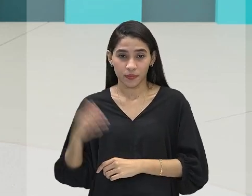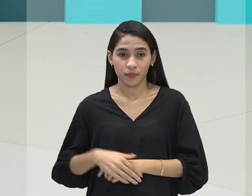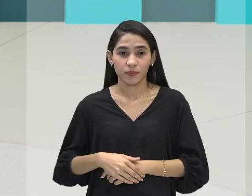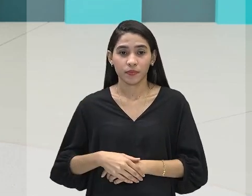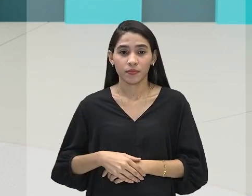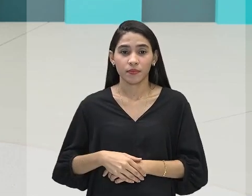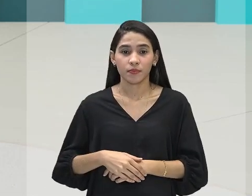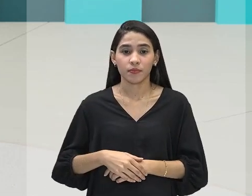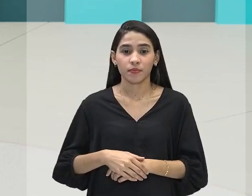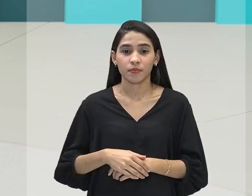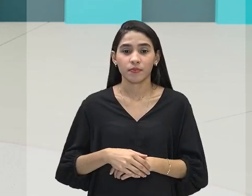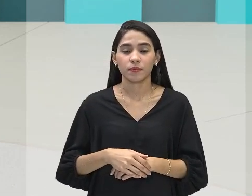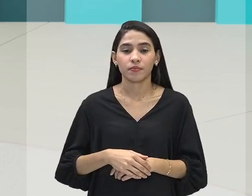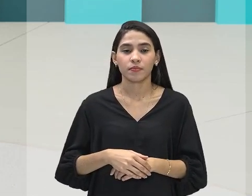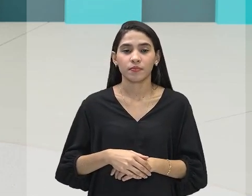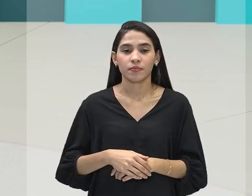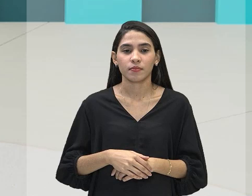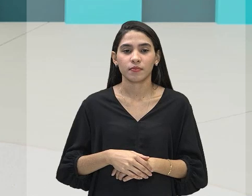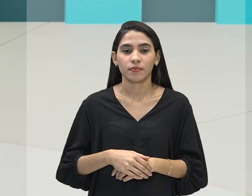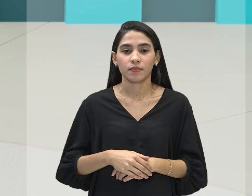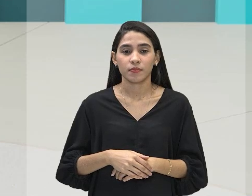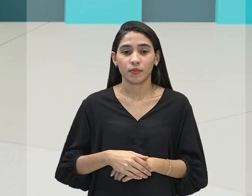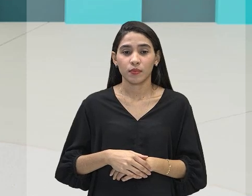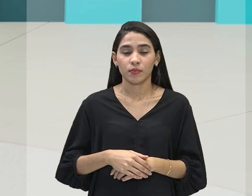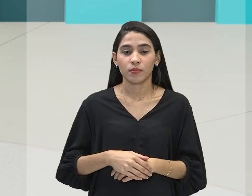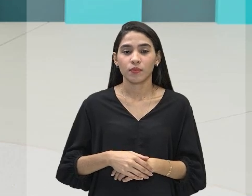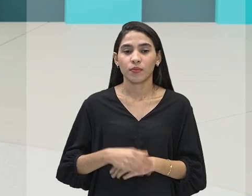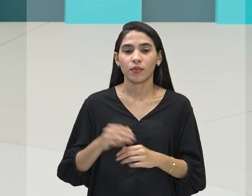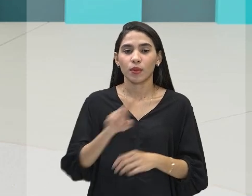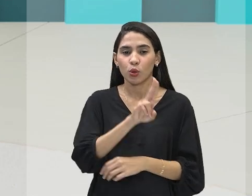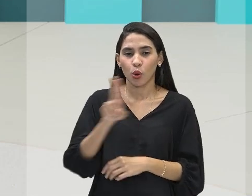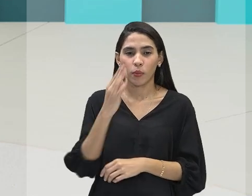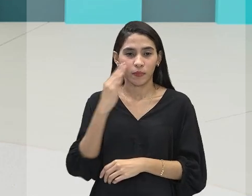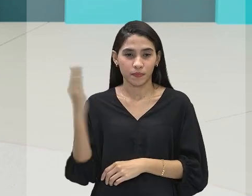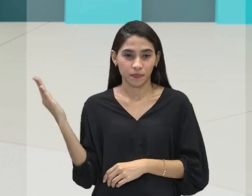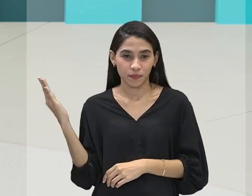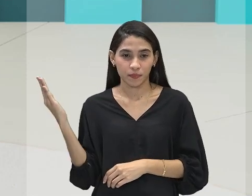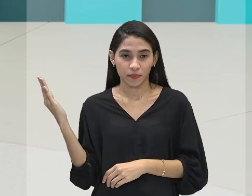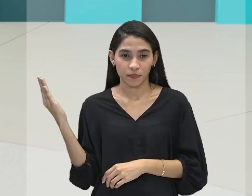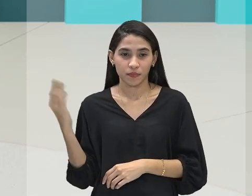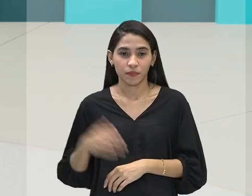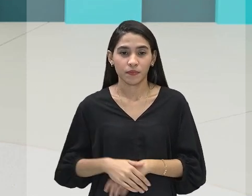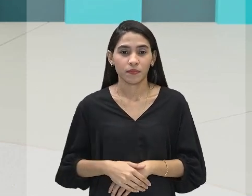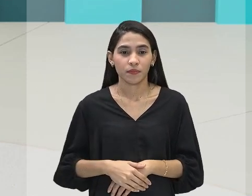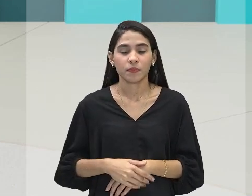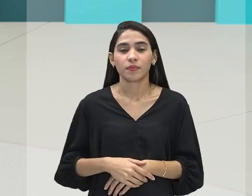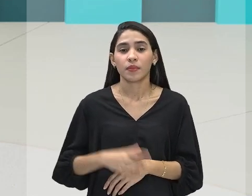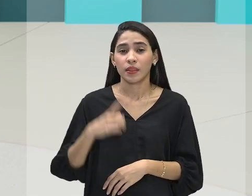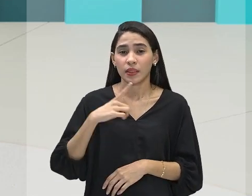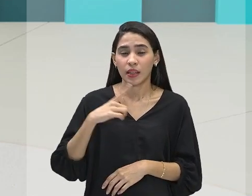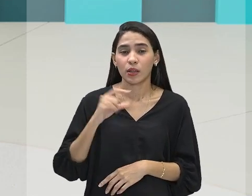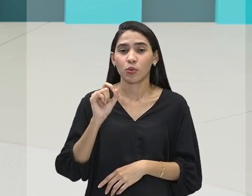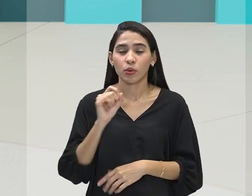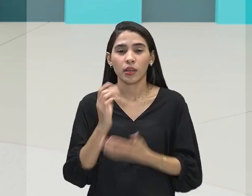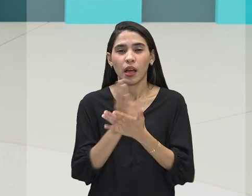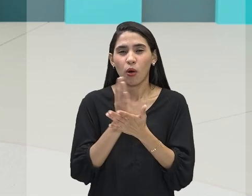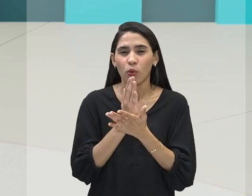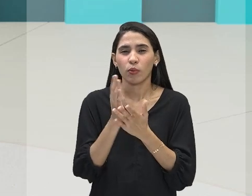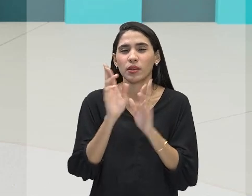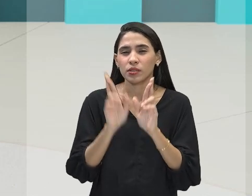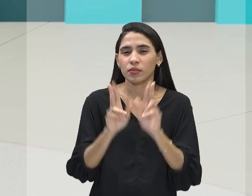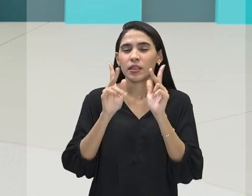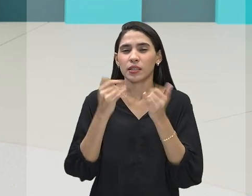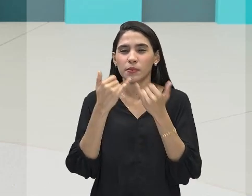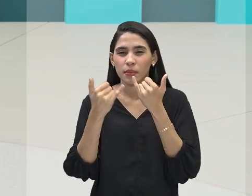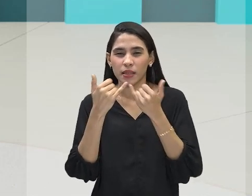arremesso de martelo, ou Scottish Hammer Throw, tá bom? Que apesar de algumas diferenças, é bem